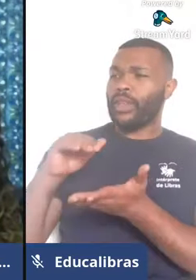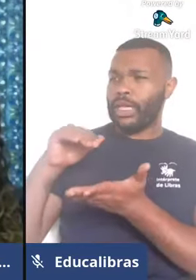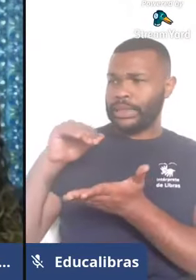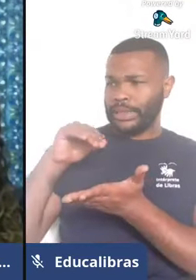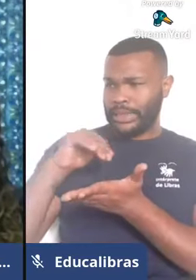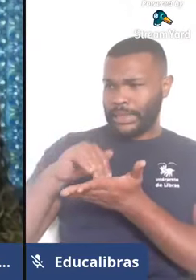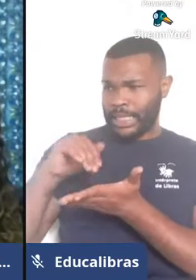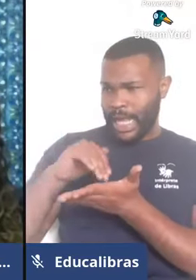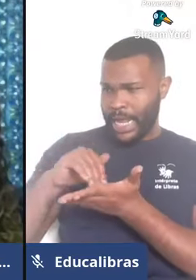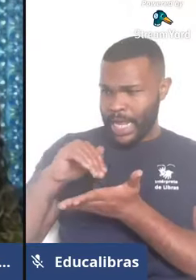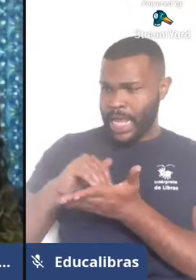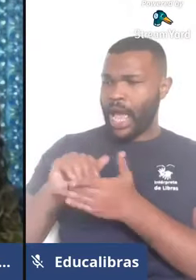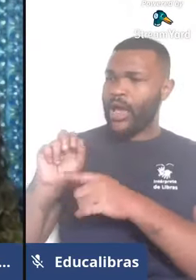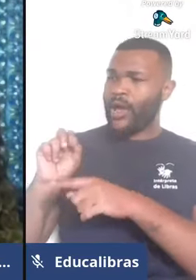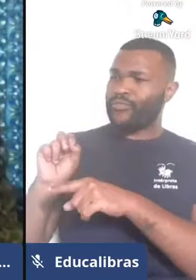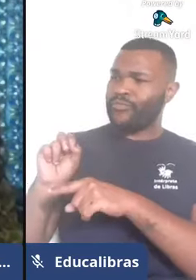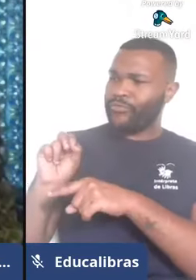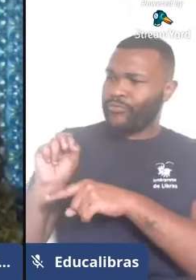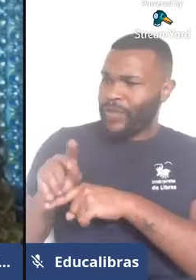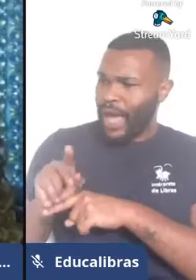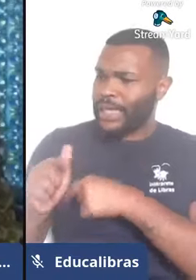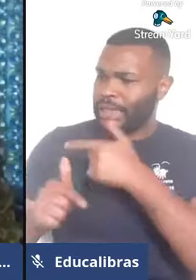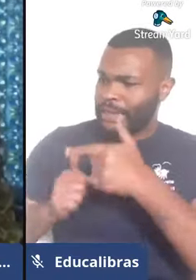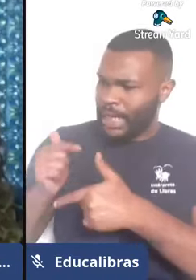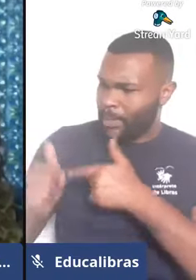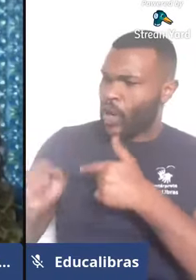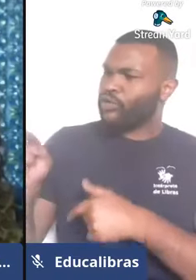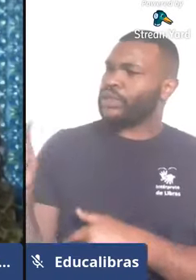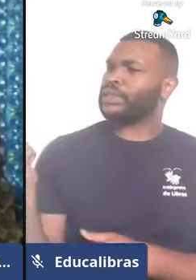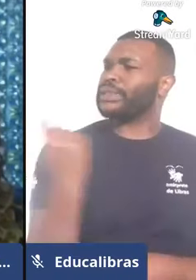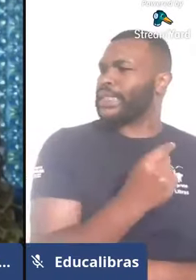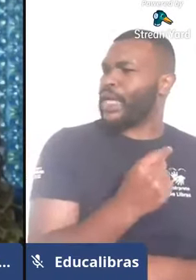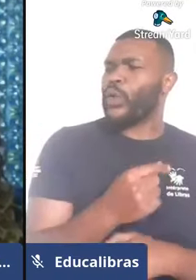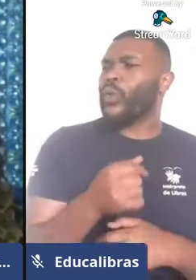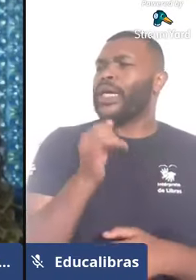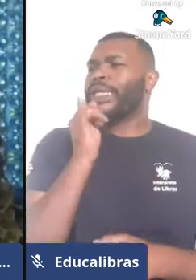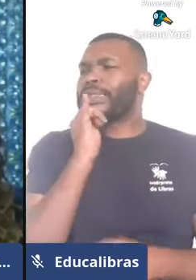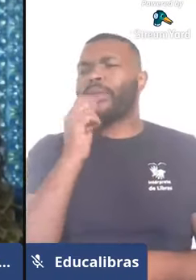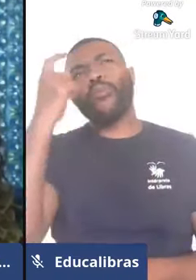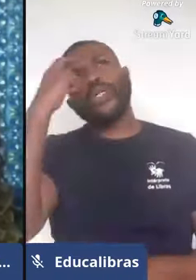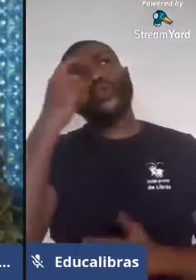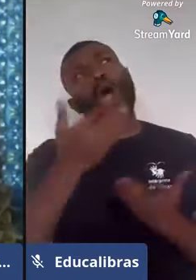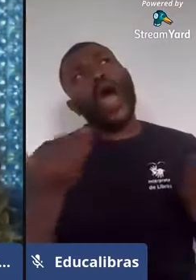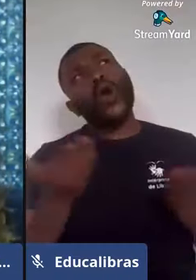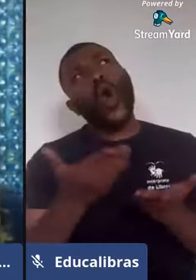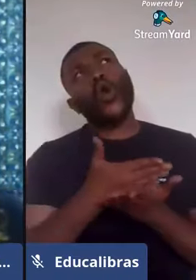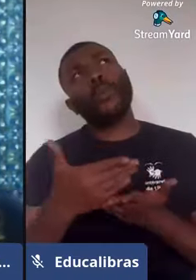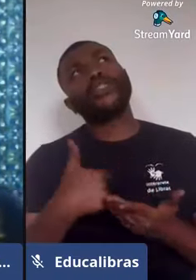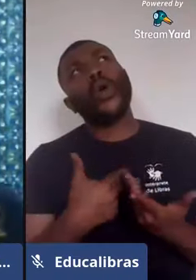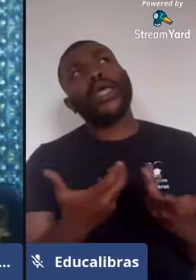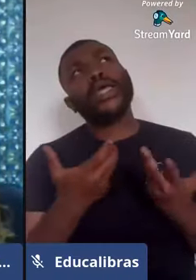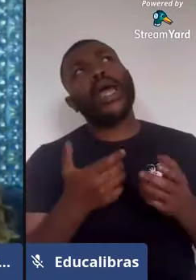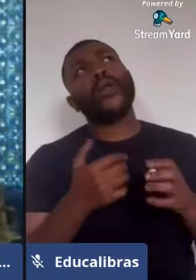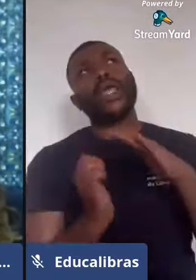os cargos públicos aí que você ocupou e falou, bom, vou ser empresária?